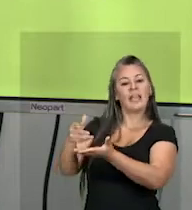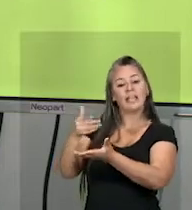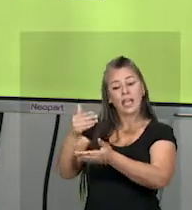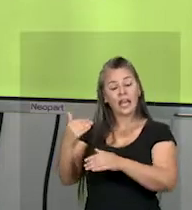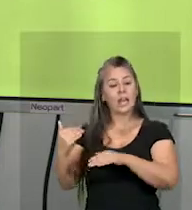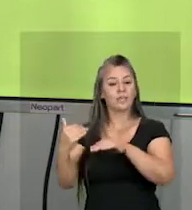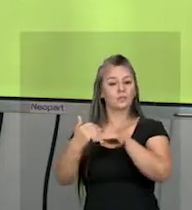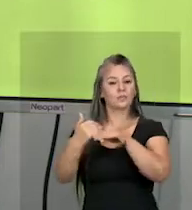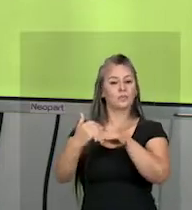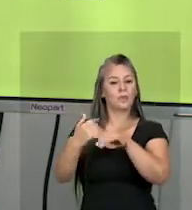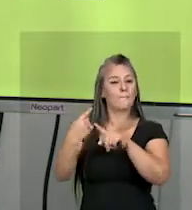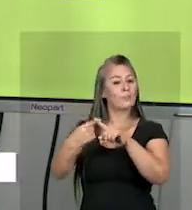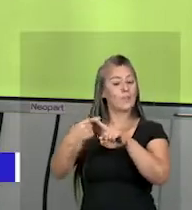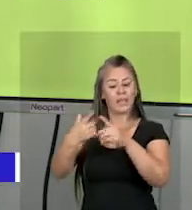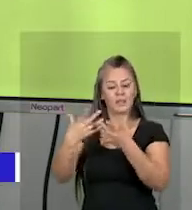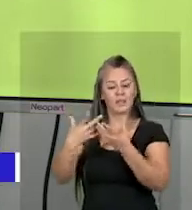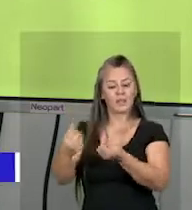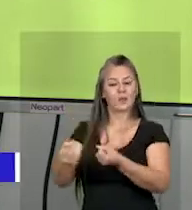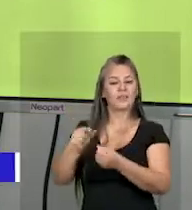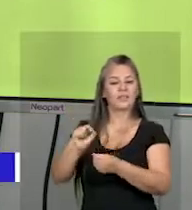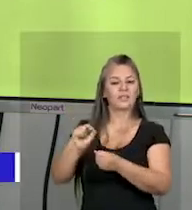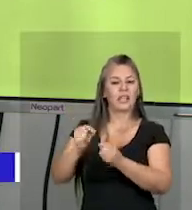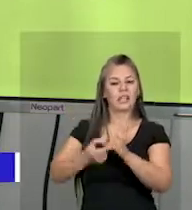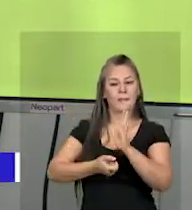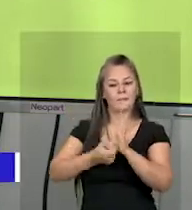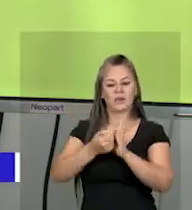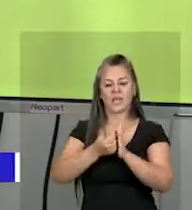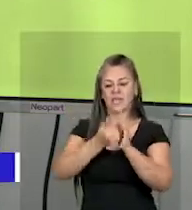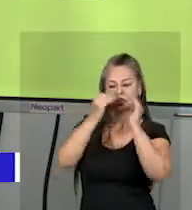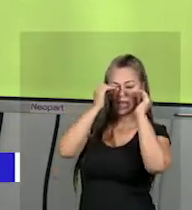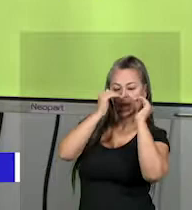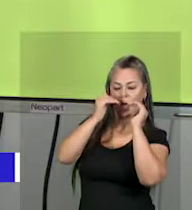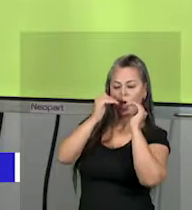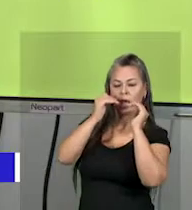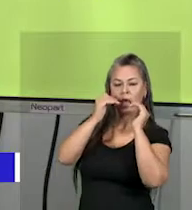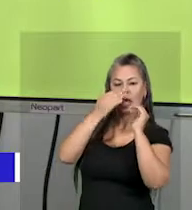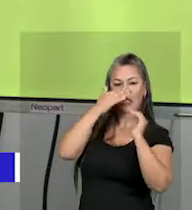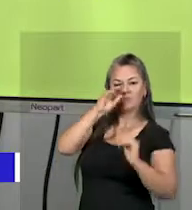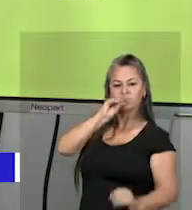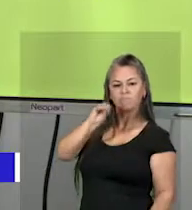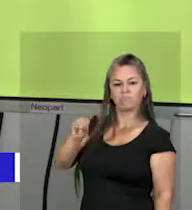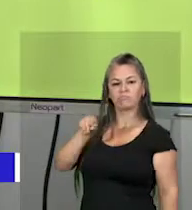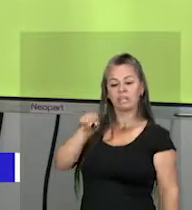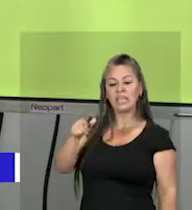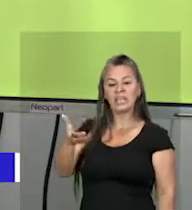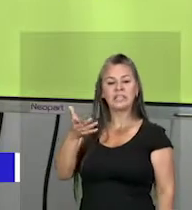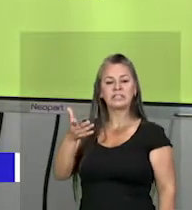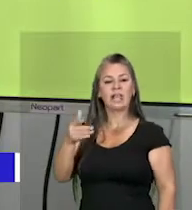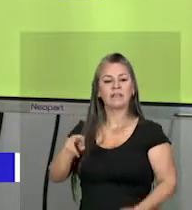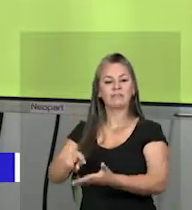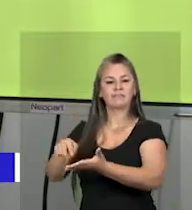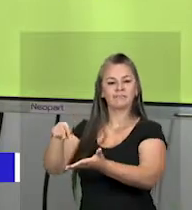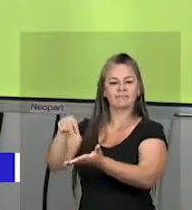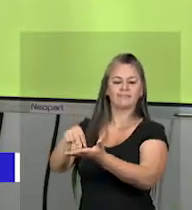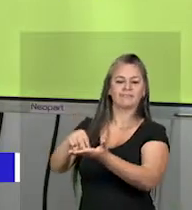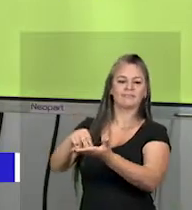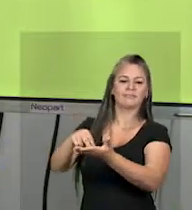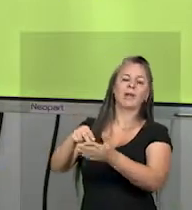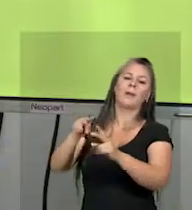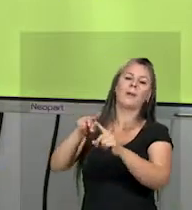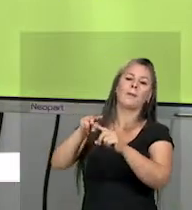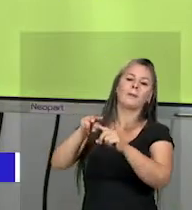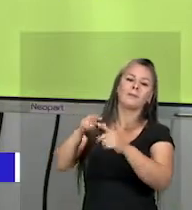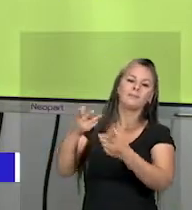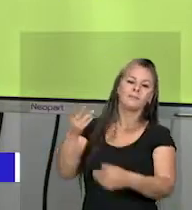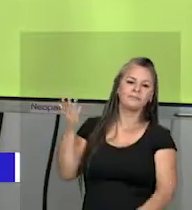igualdade, de não quererem passar tanta necessidade e serem tão explorados, né? O símbolo, né, do socialismo, que